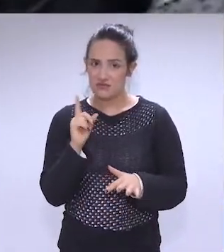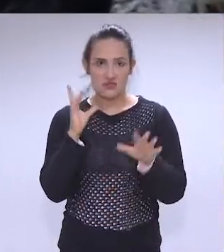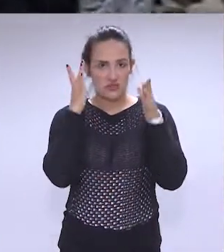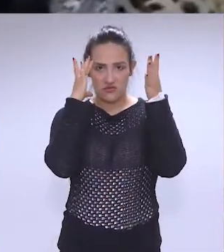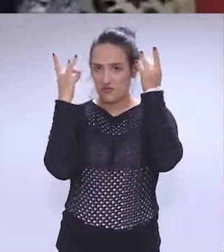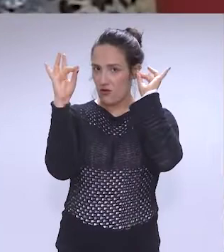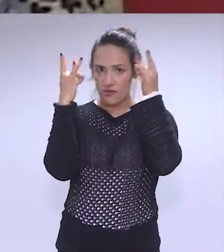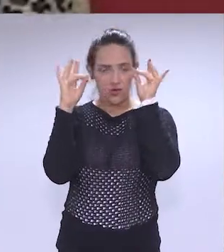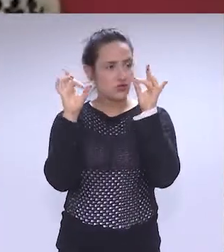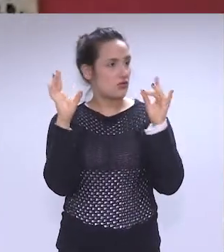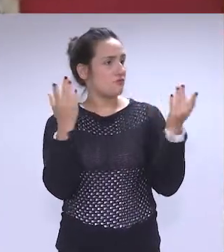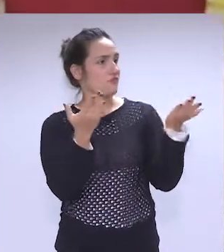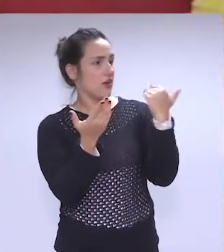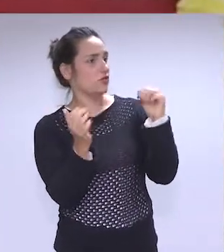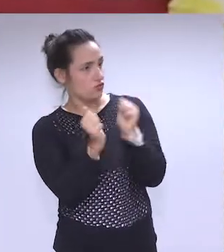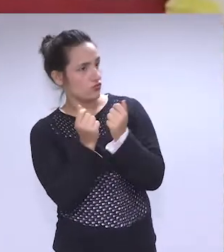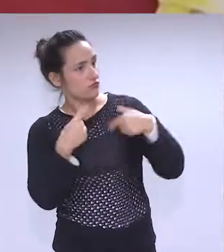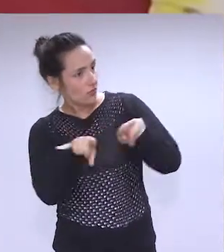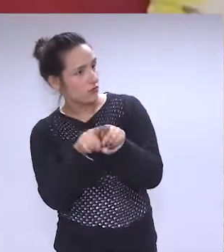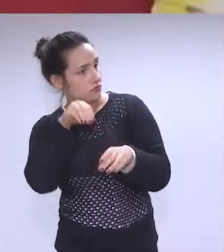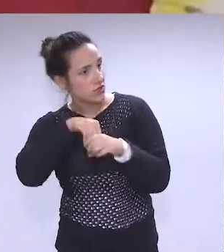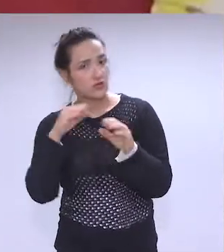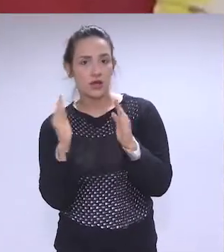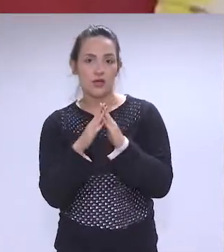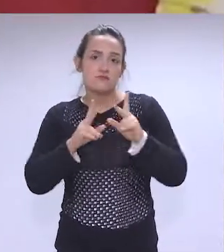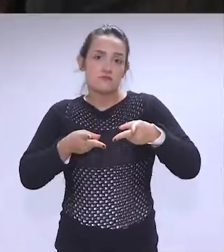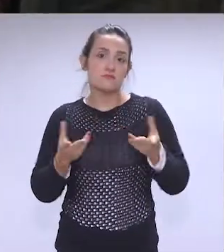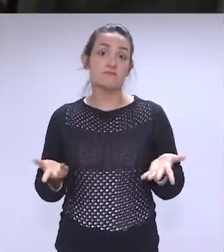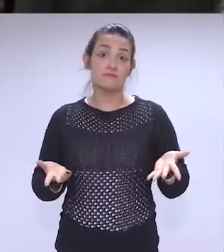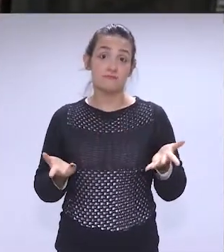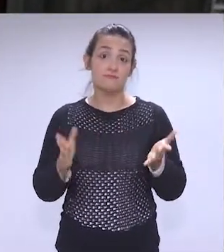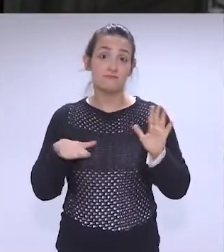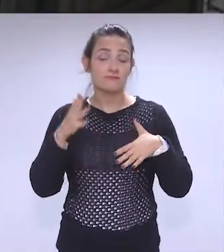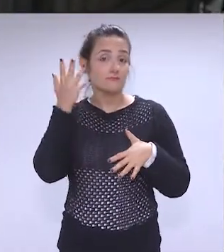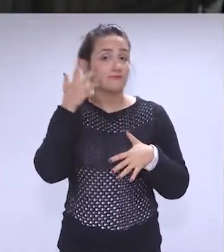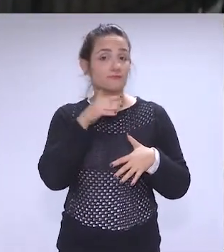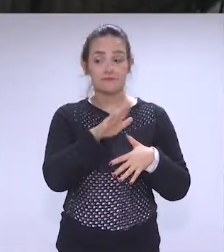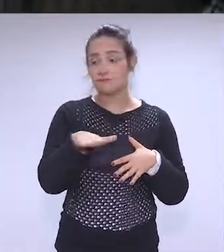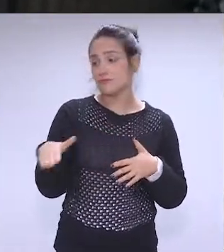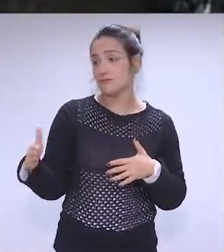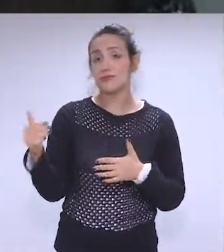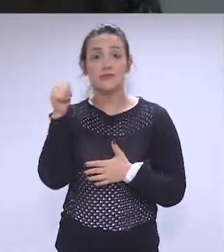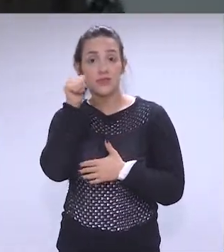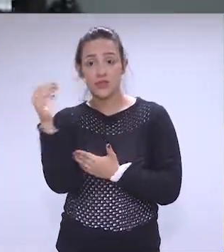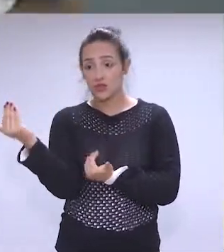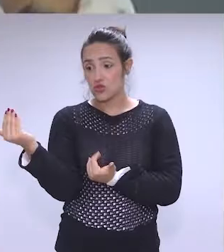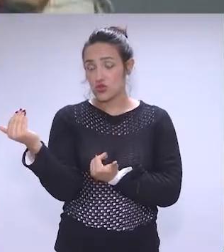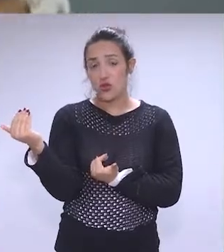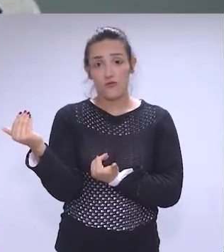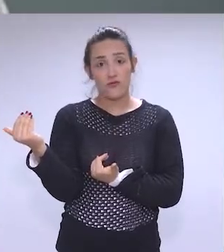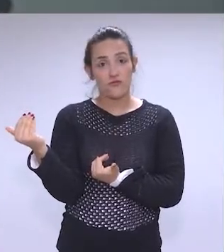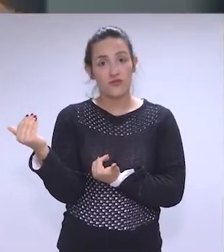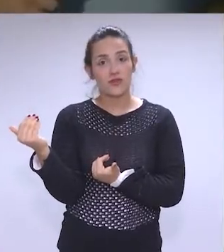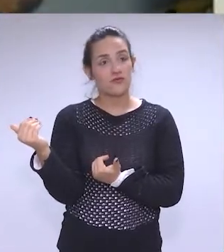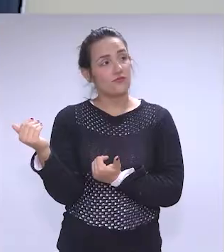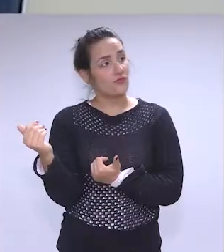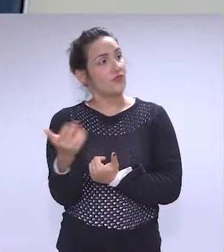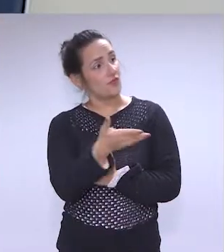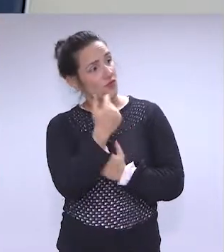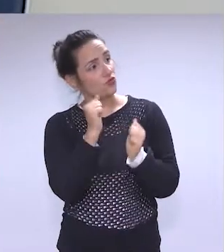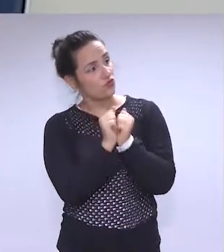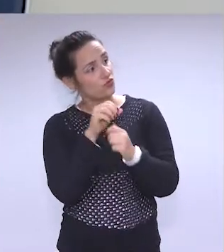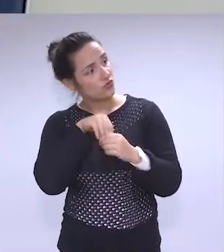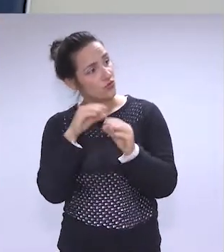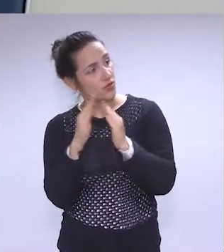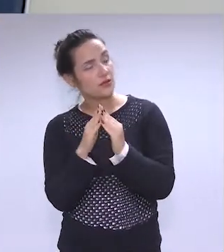acontece de maneira informal, principalmente, né? Então as meninas, muitas vezes, elas se unem, são uniões informais, e